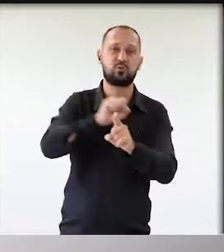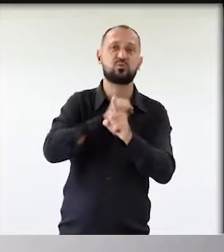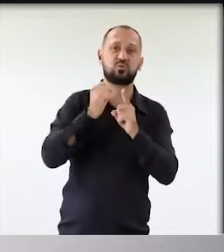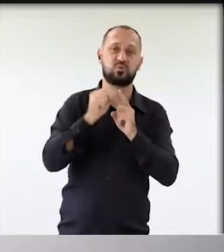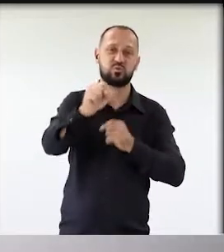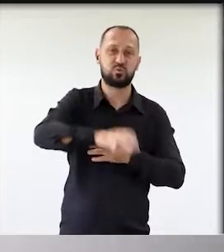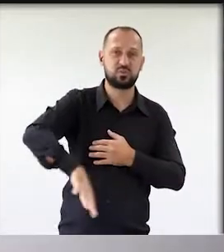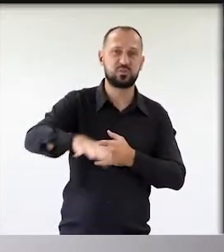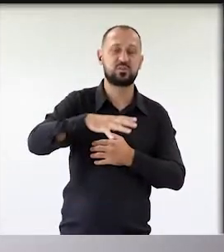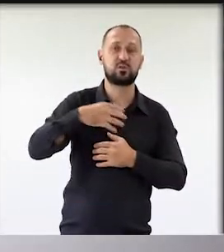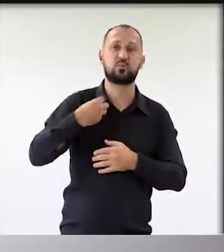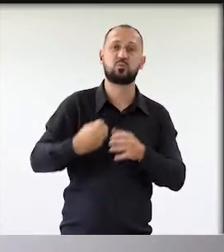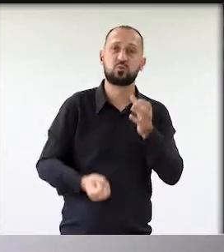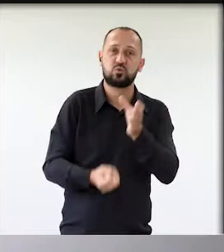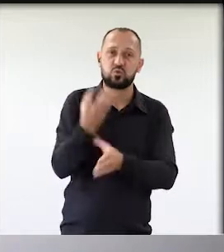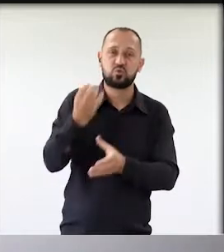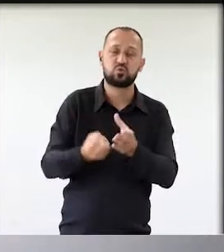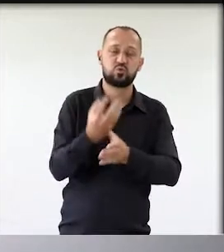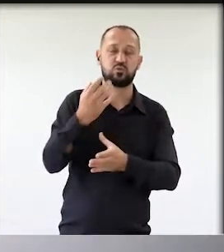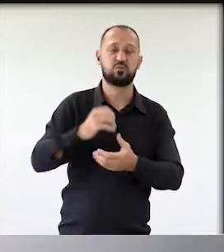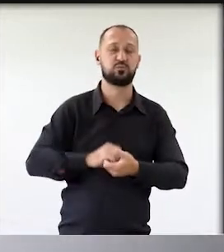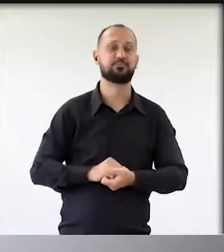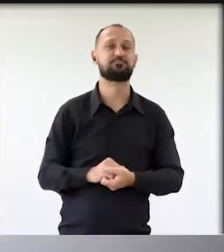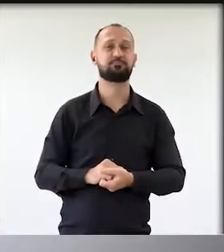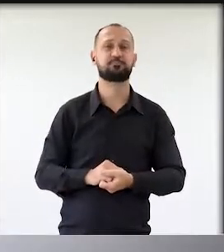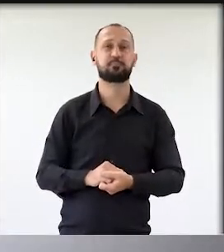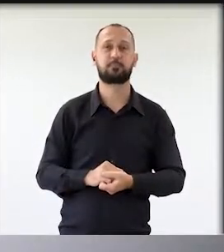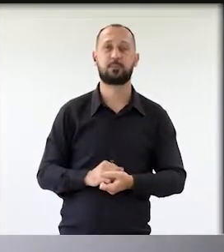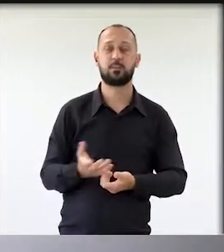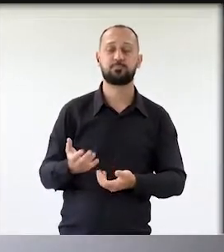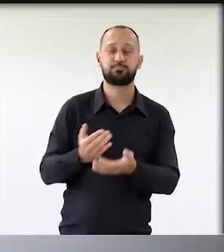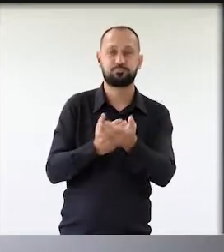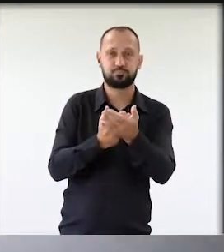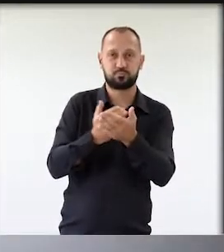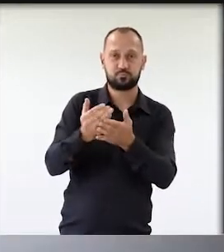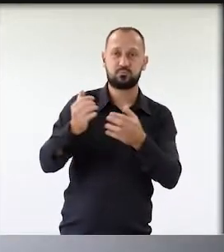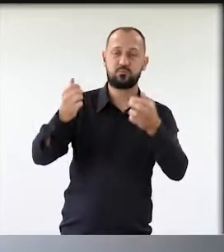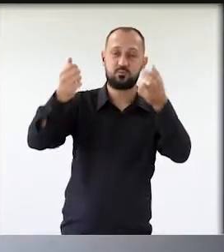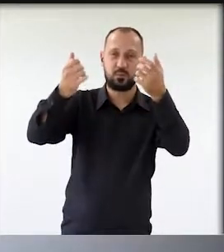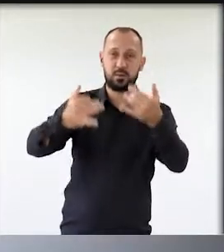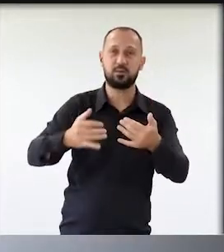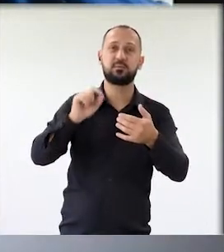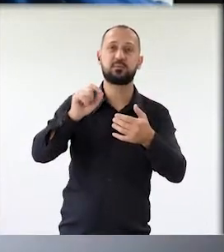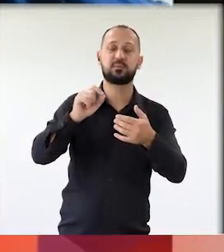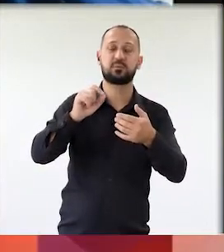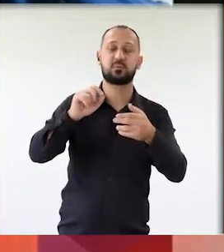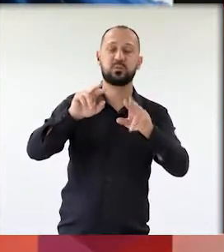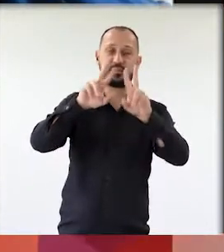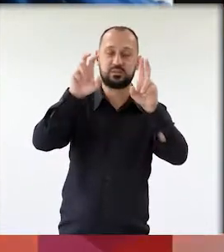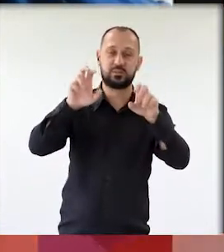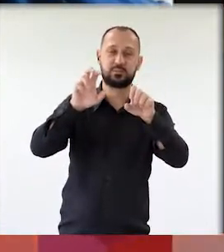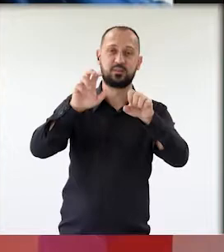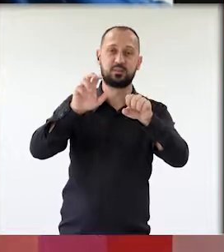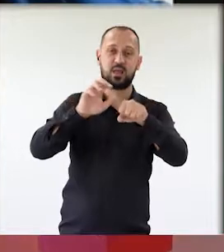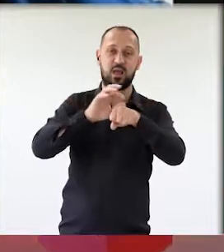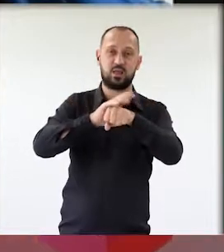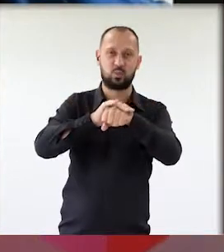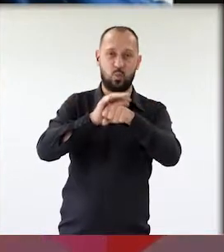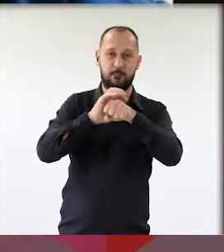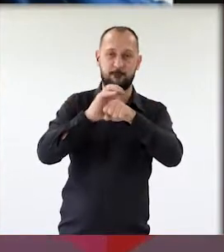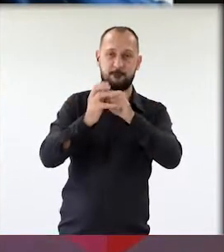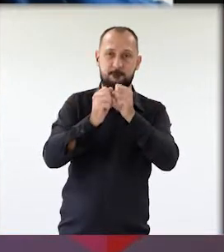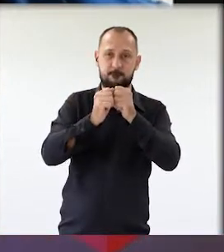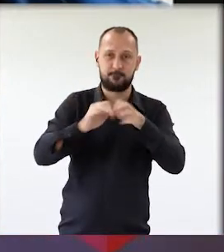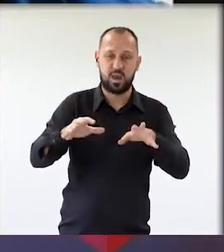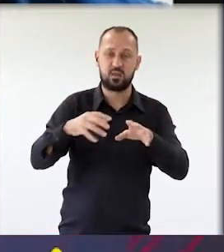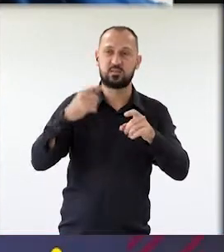problemas sociais que surgem aí na vida dessas pessoas. E a gente começou falando sobre essa questão da pandemia e